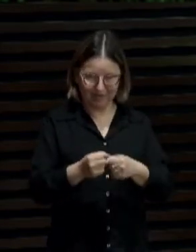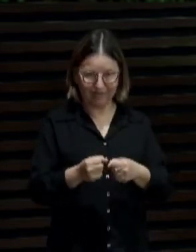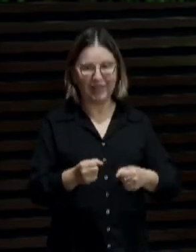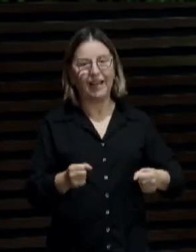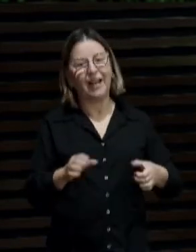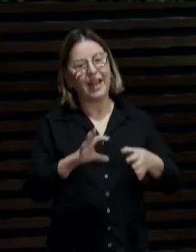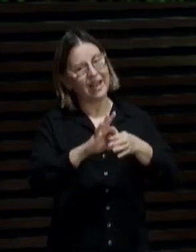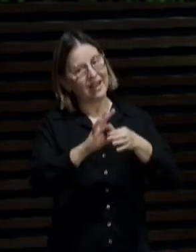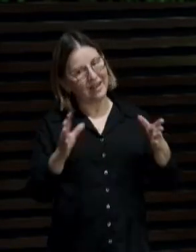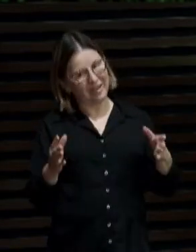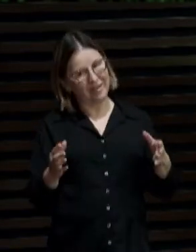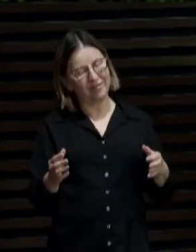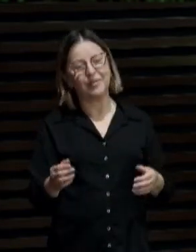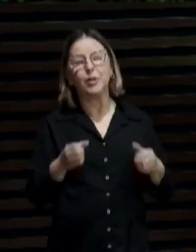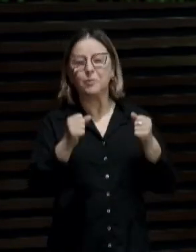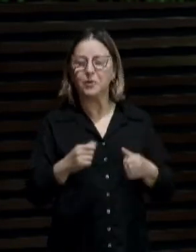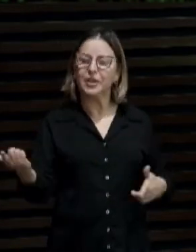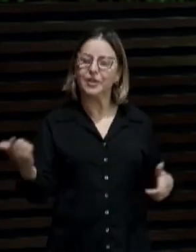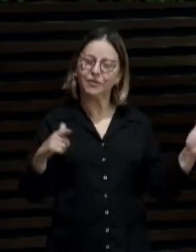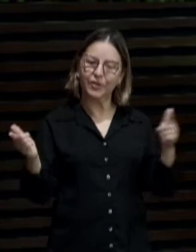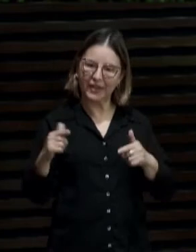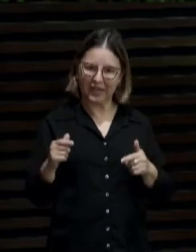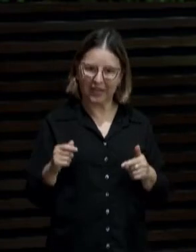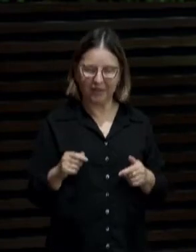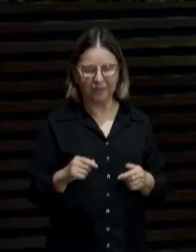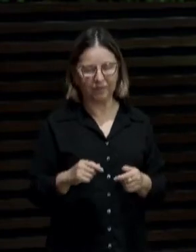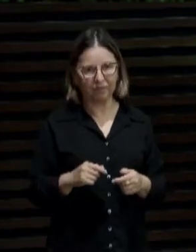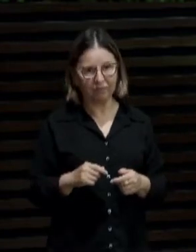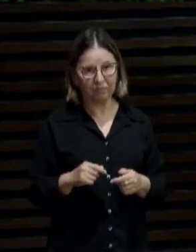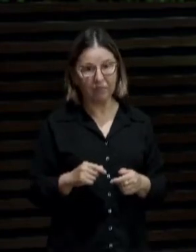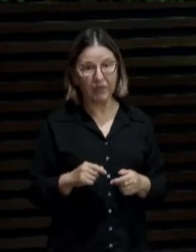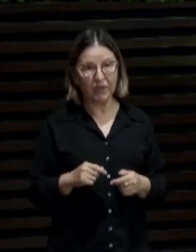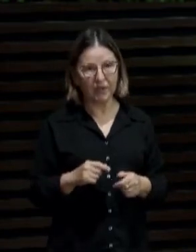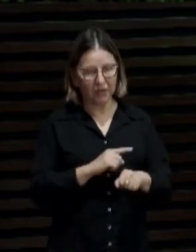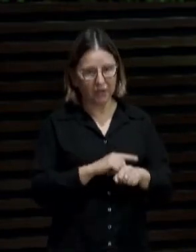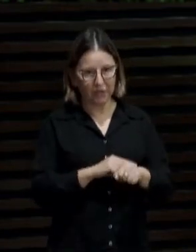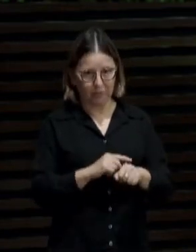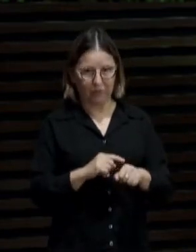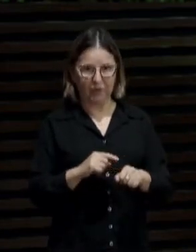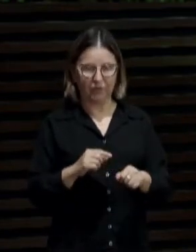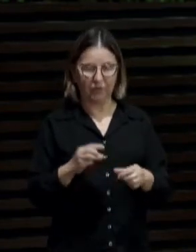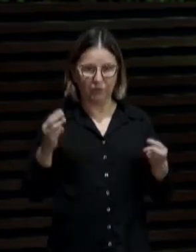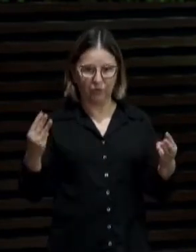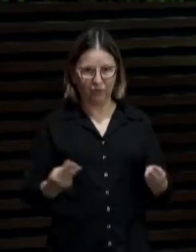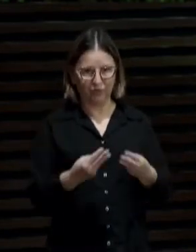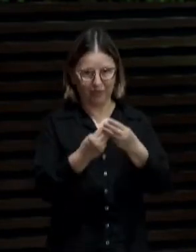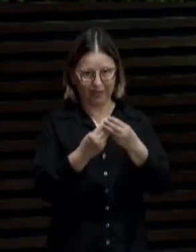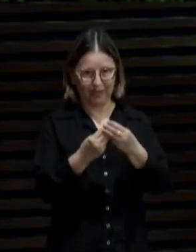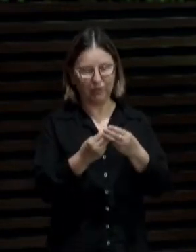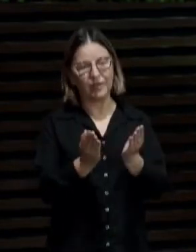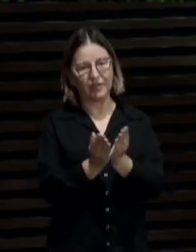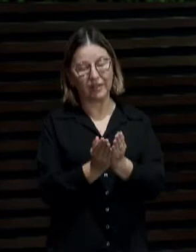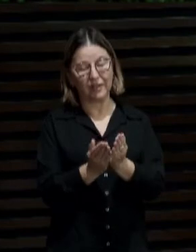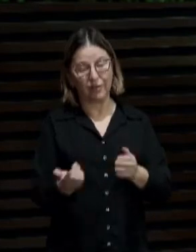Roma, encontraram-na completamente gentilizada em suas práticas e costumes. Então, 5 anos